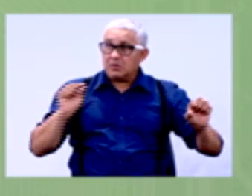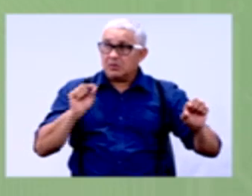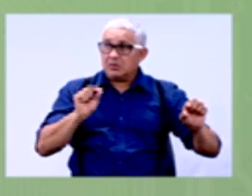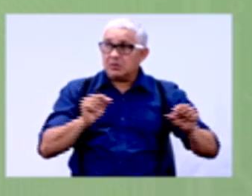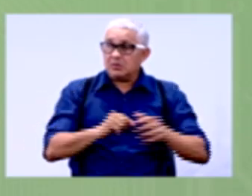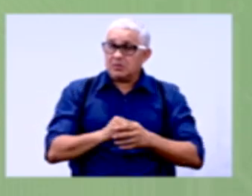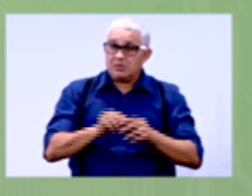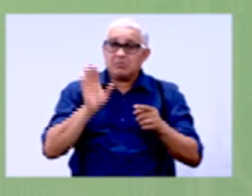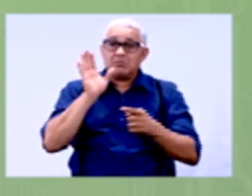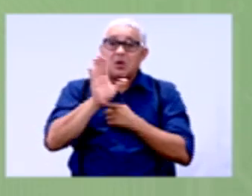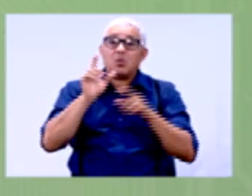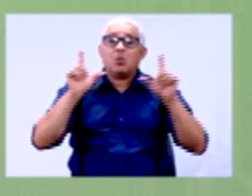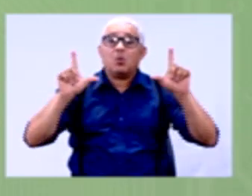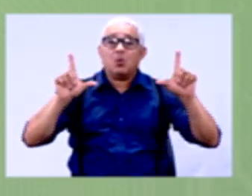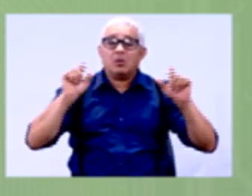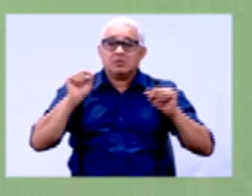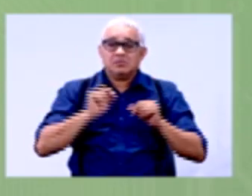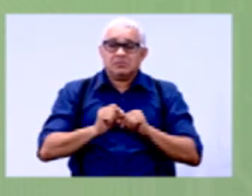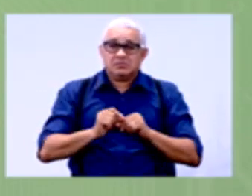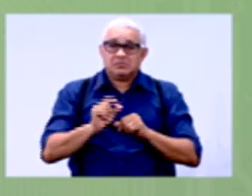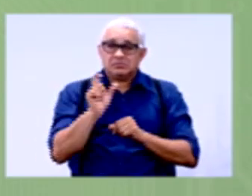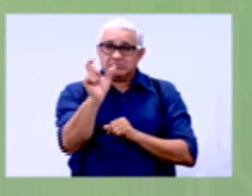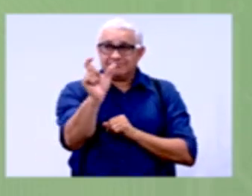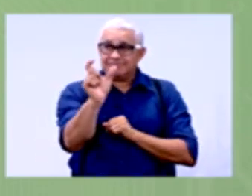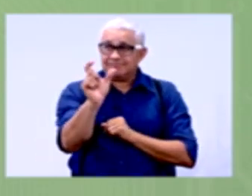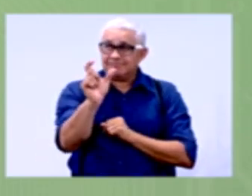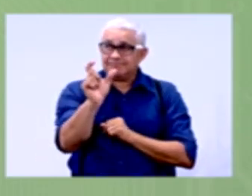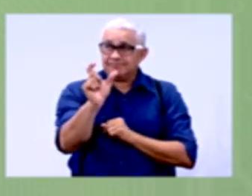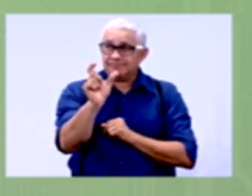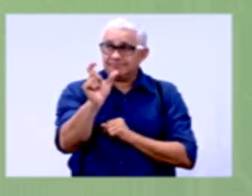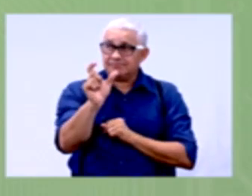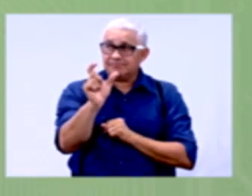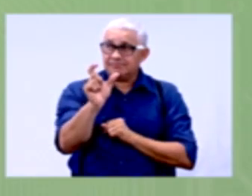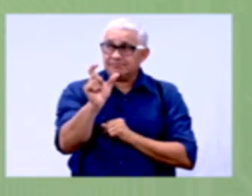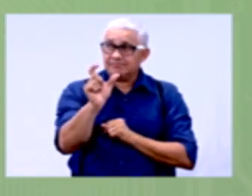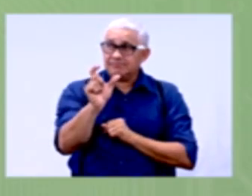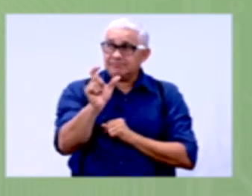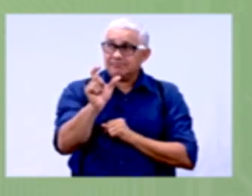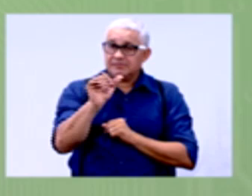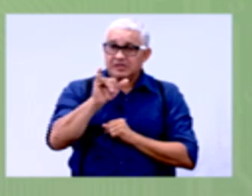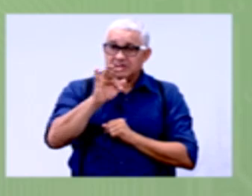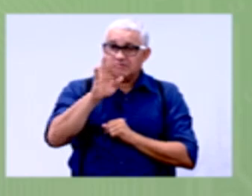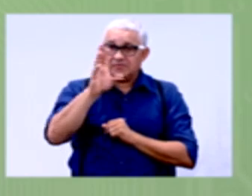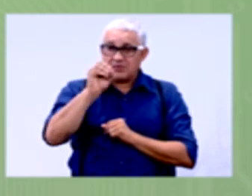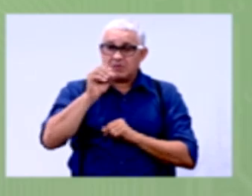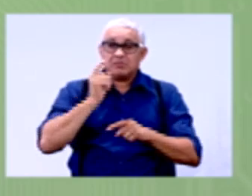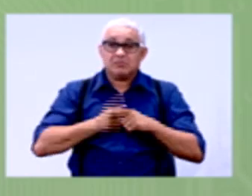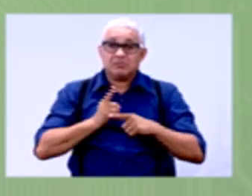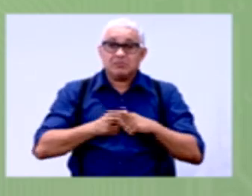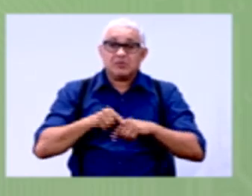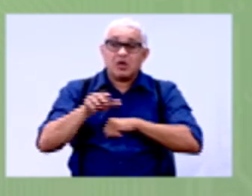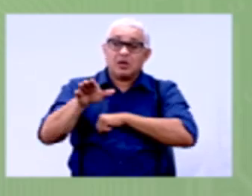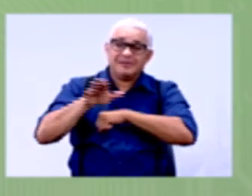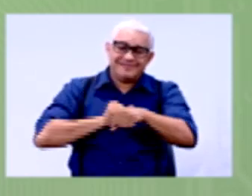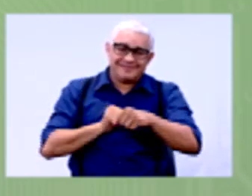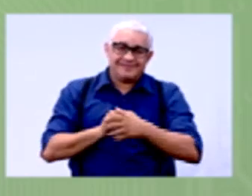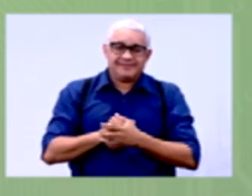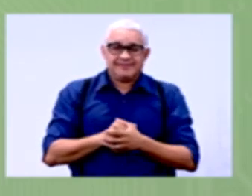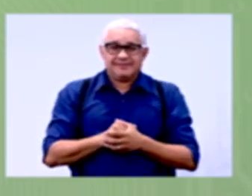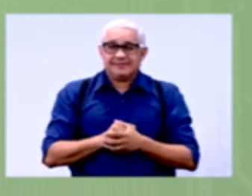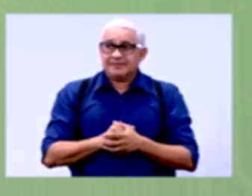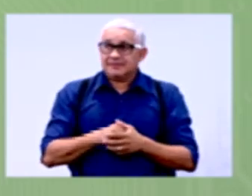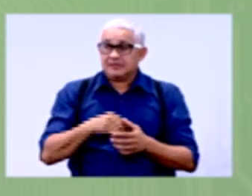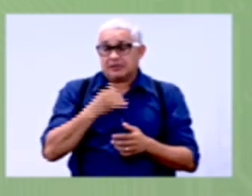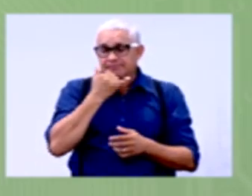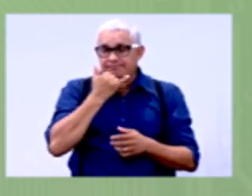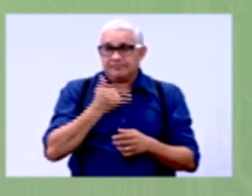na tela a palavrinha IFRO, porque nós estamos chamando, né?